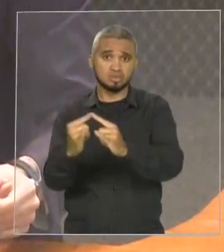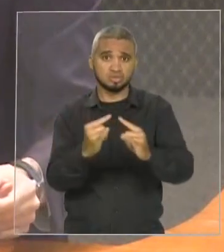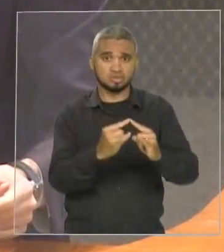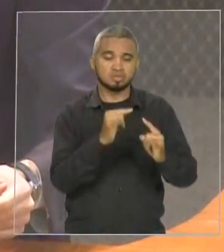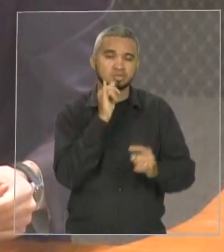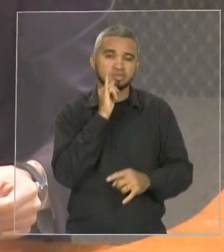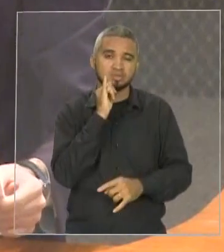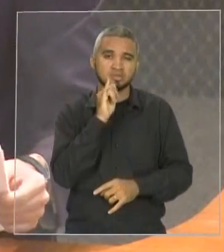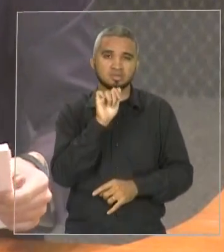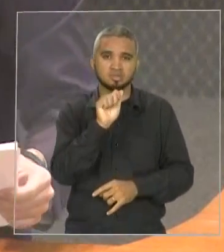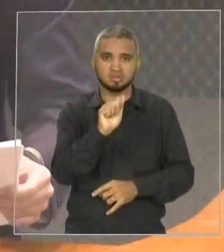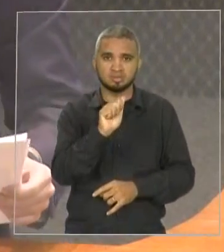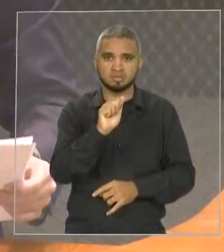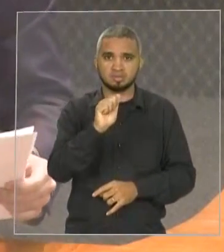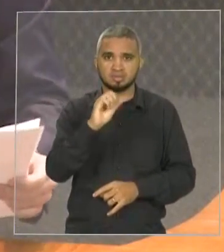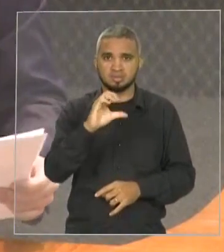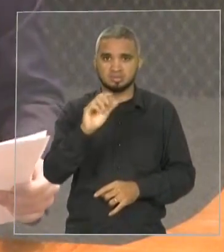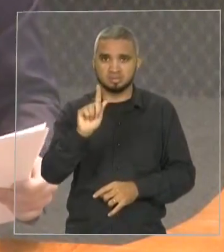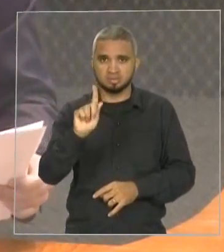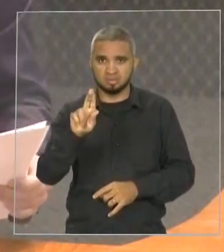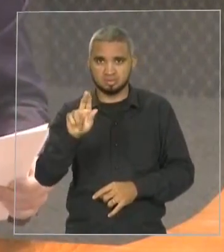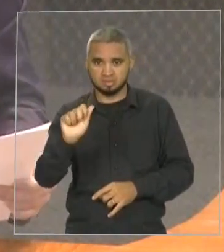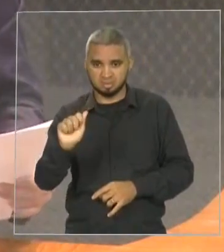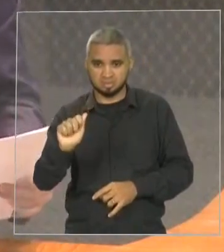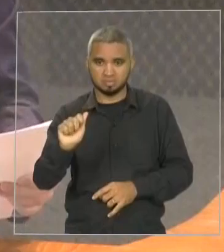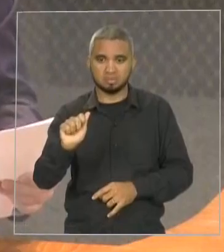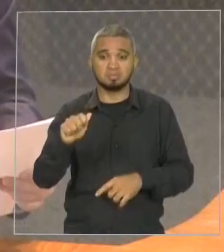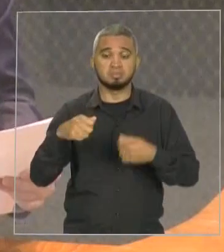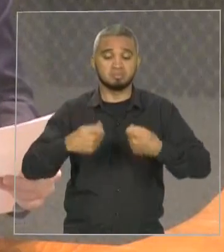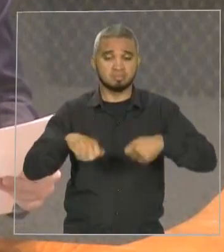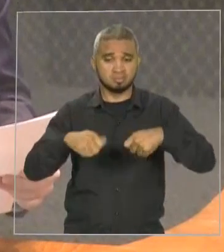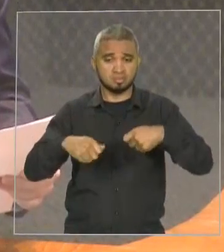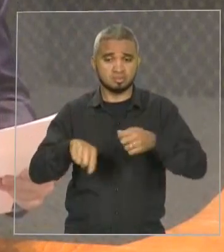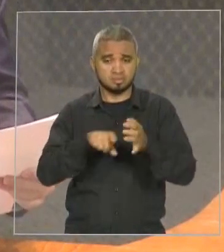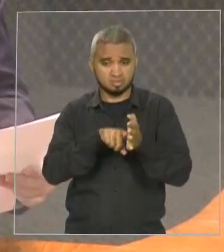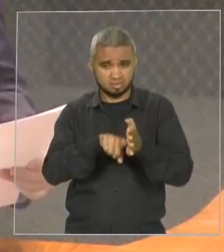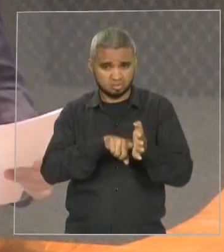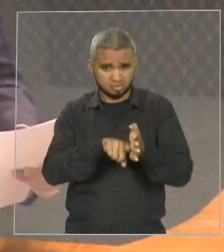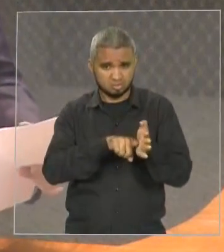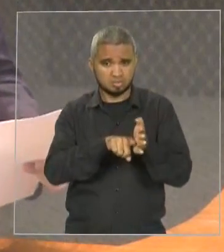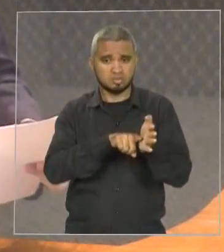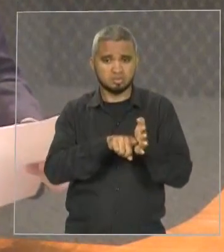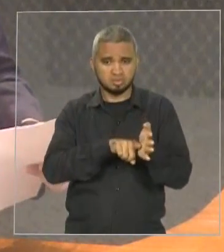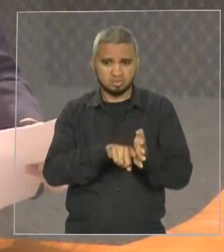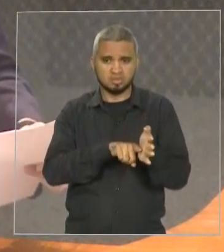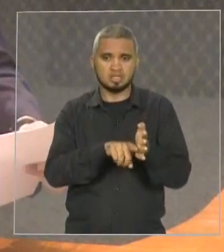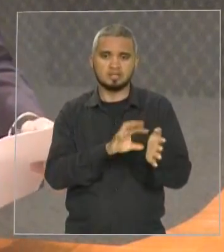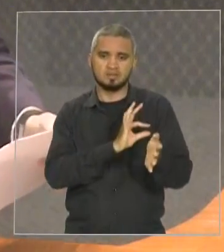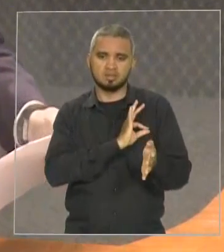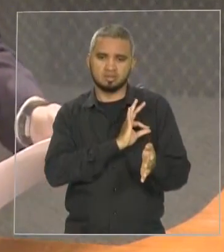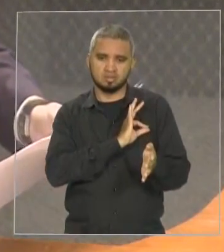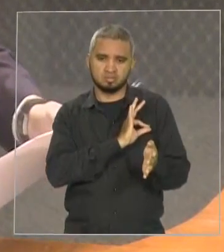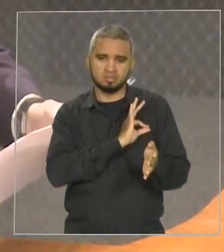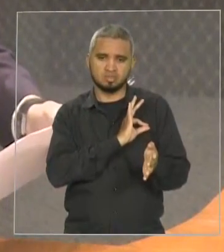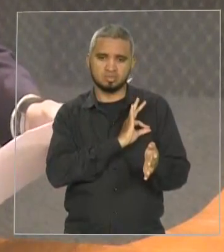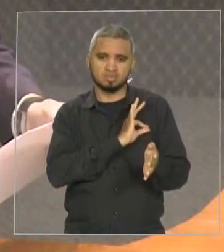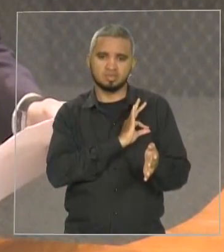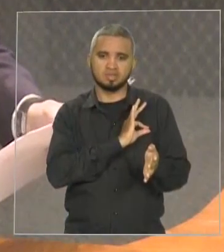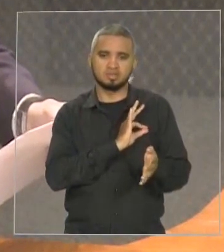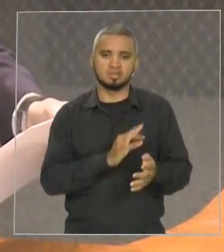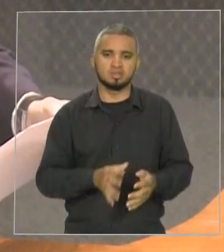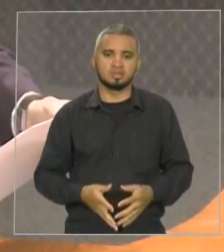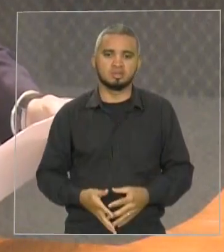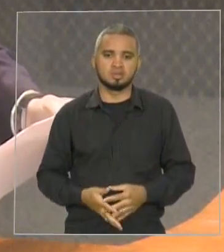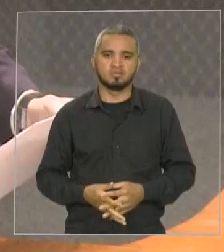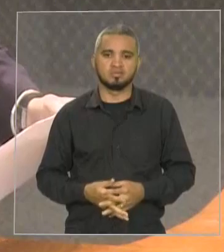que é um instituto que tem que ser, sim, verificado e investigado pela polícia e que está aí e que foi